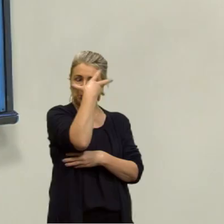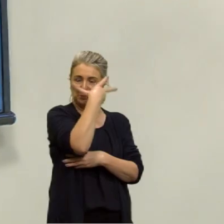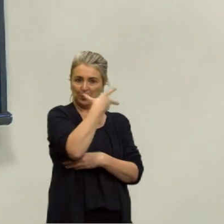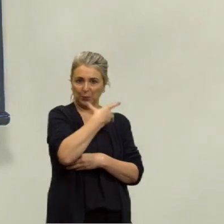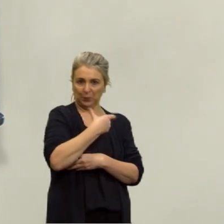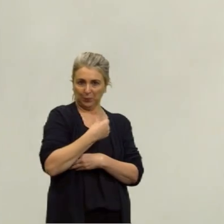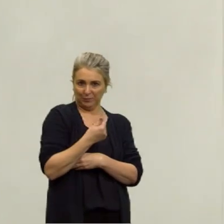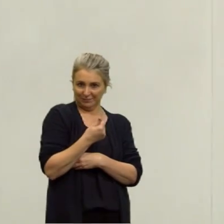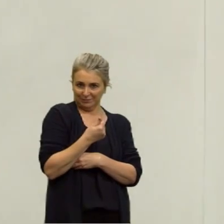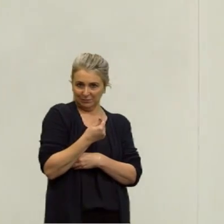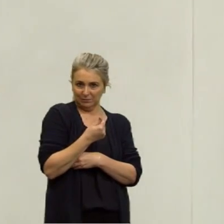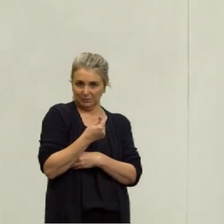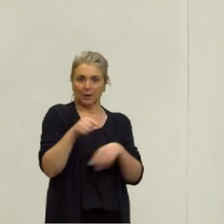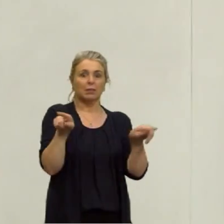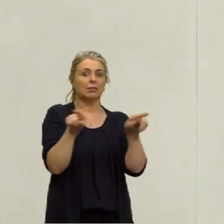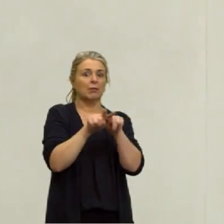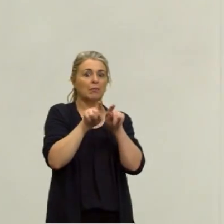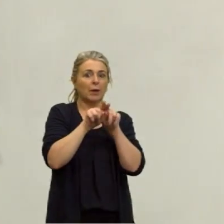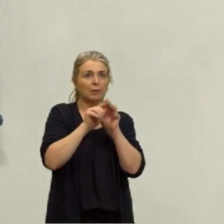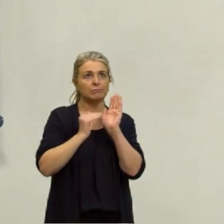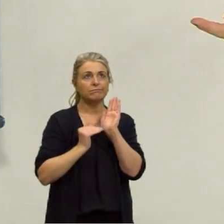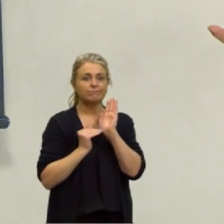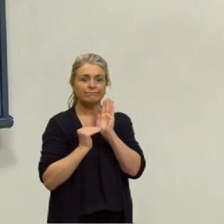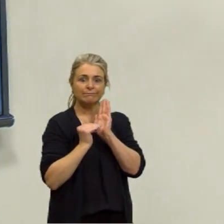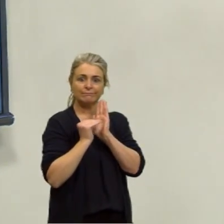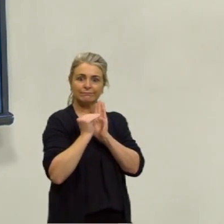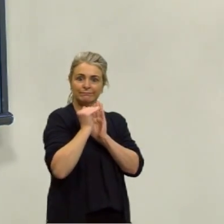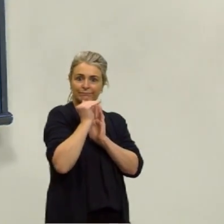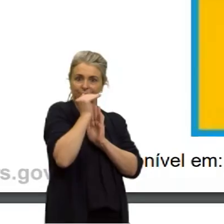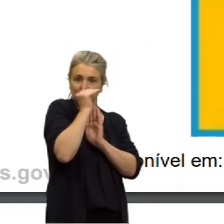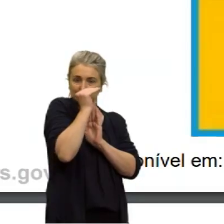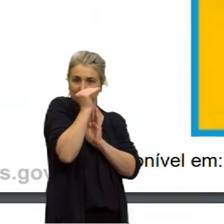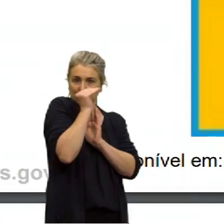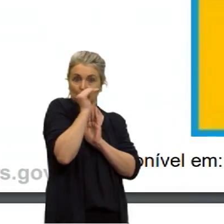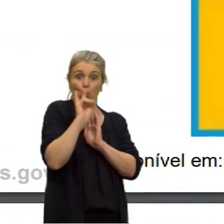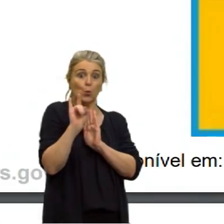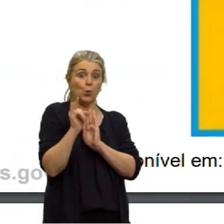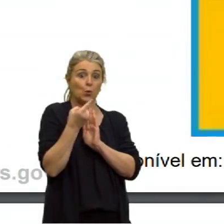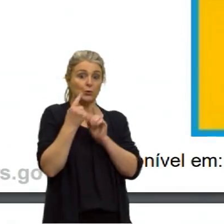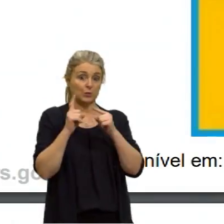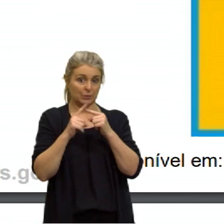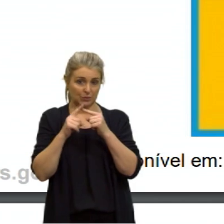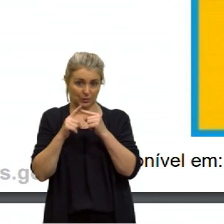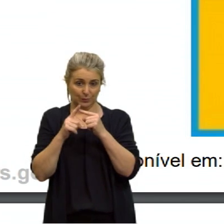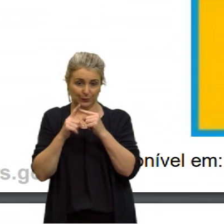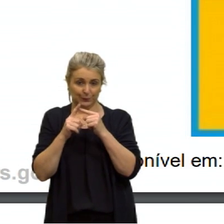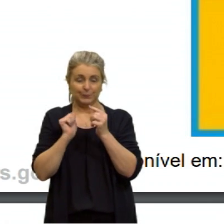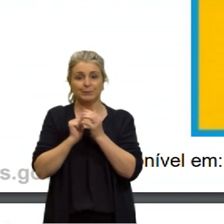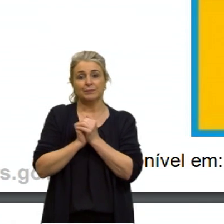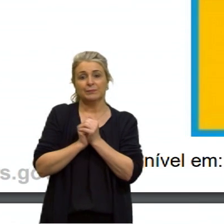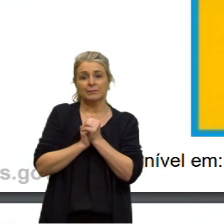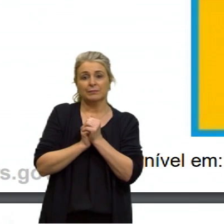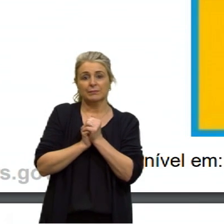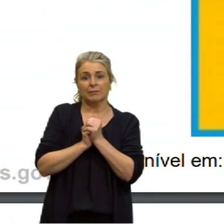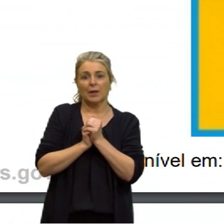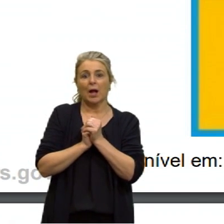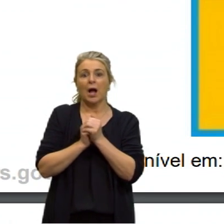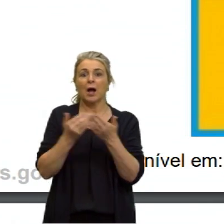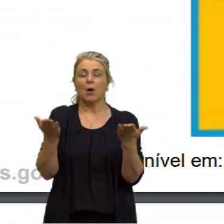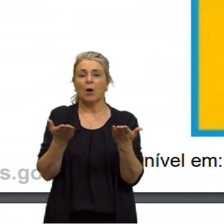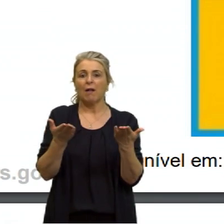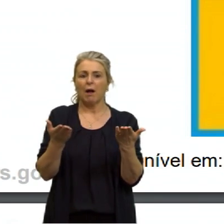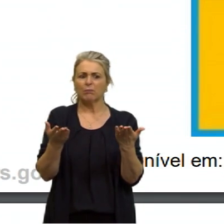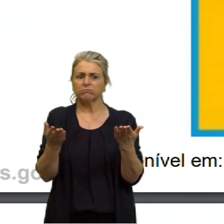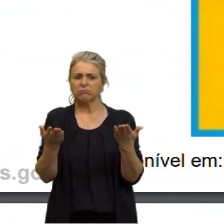para intensificar o último tipo de superlativo o superlativo relativo